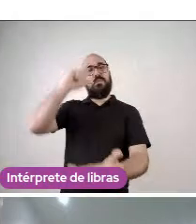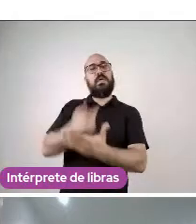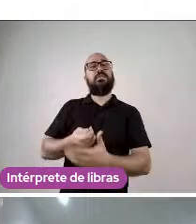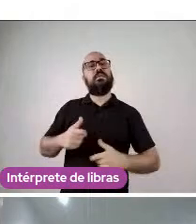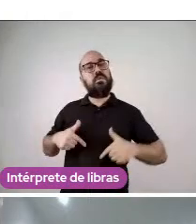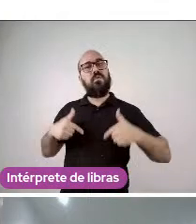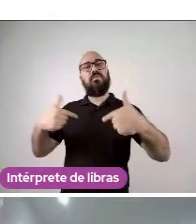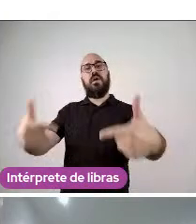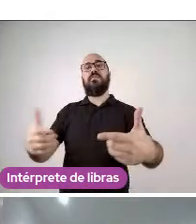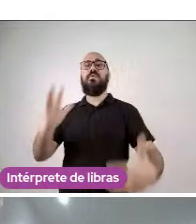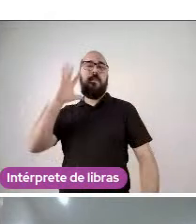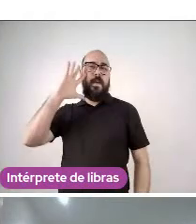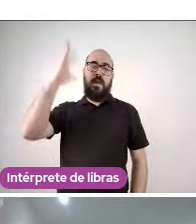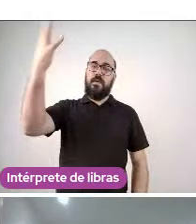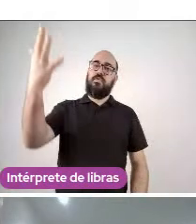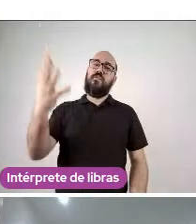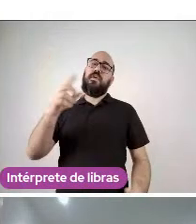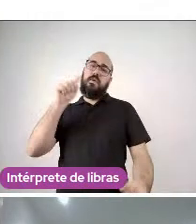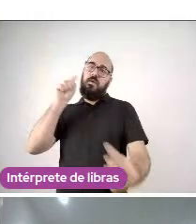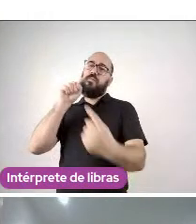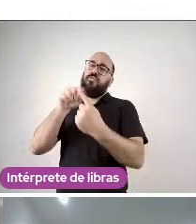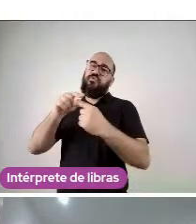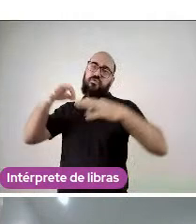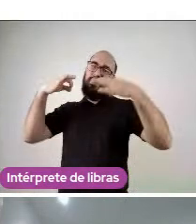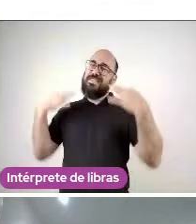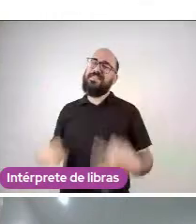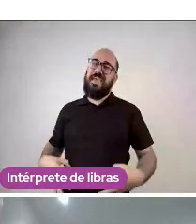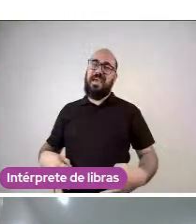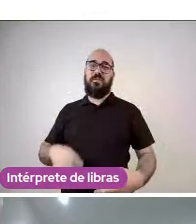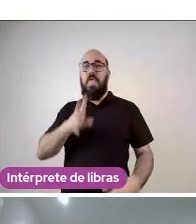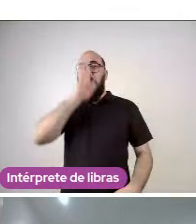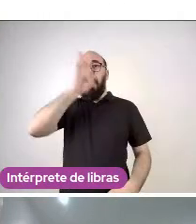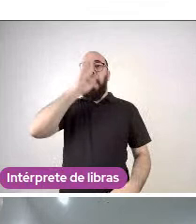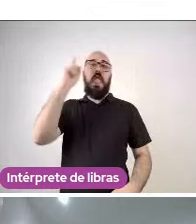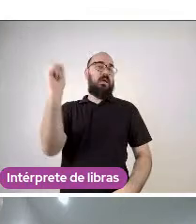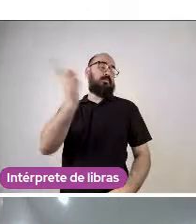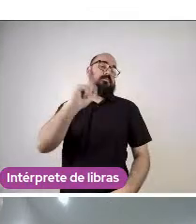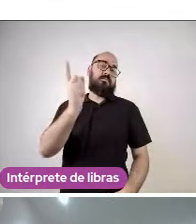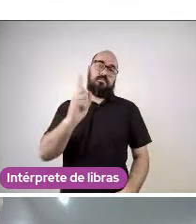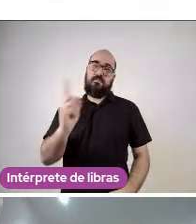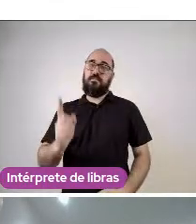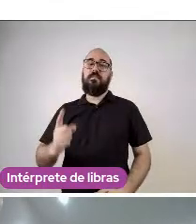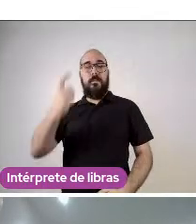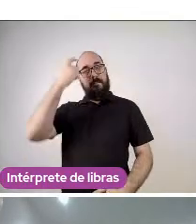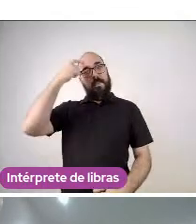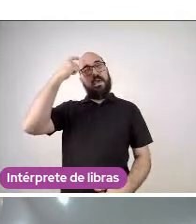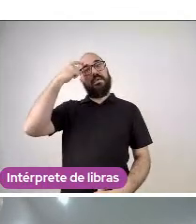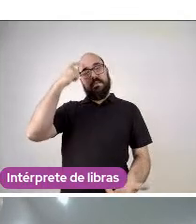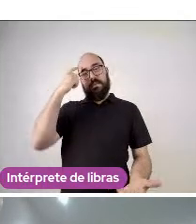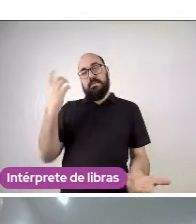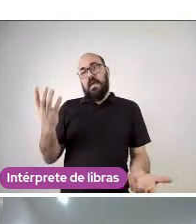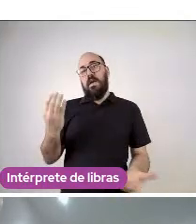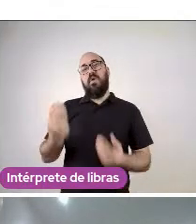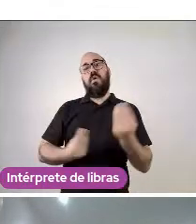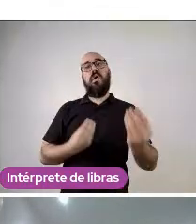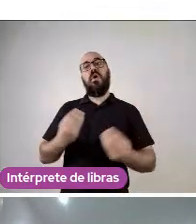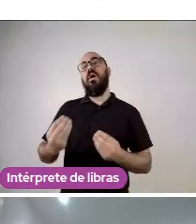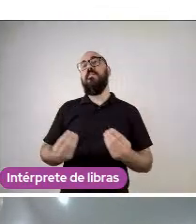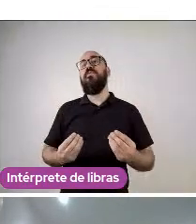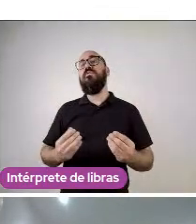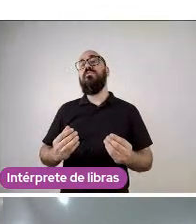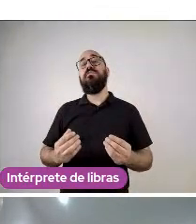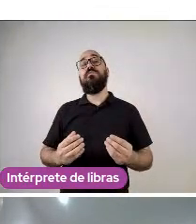com mais assertividade e os tomadores de decisão pudessem pensar, então, programas mais